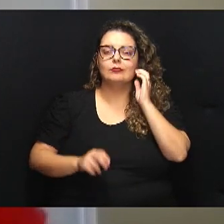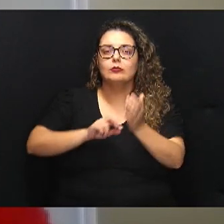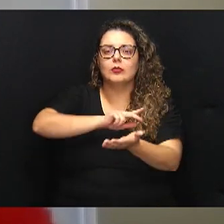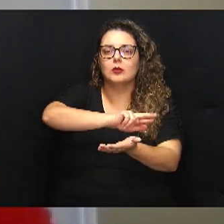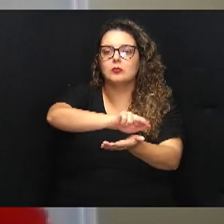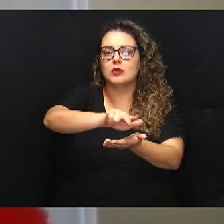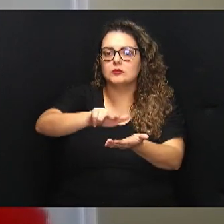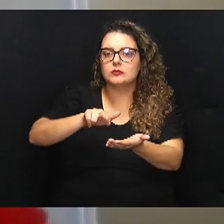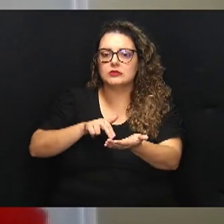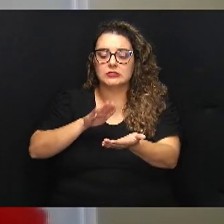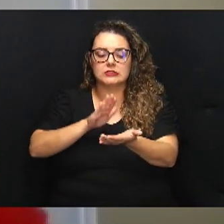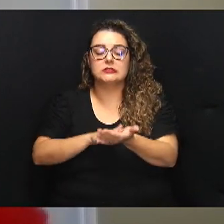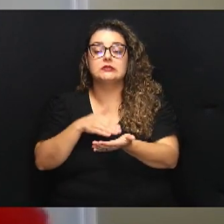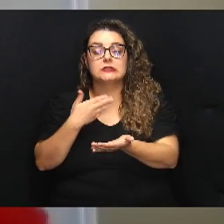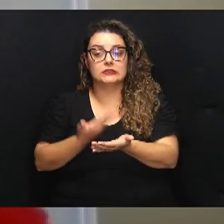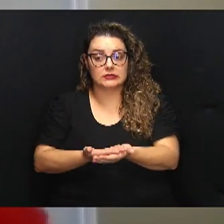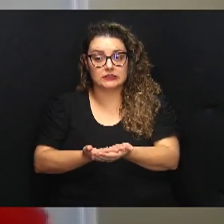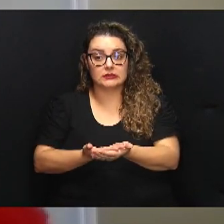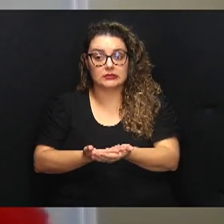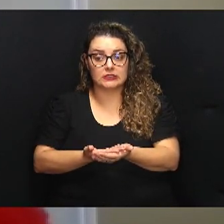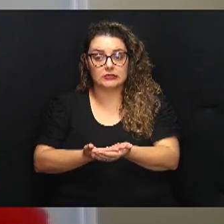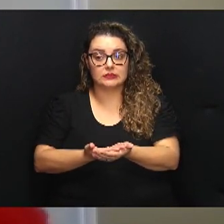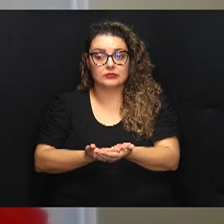na interpretação